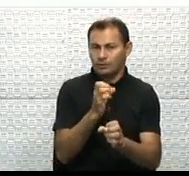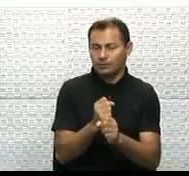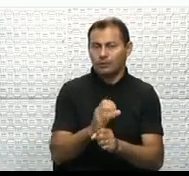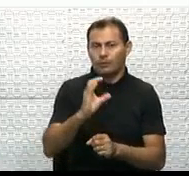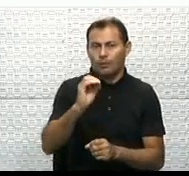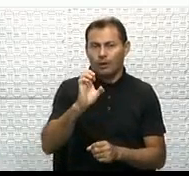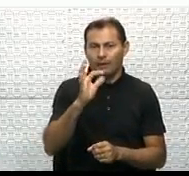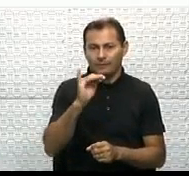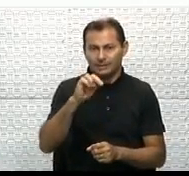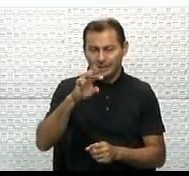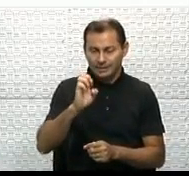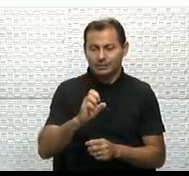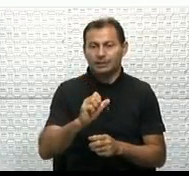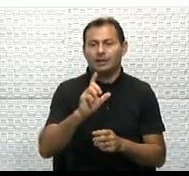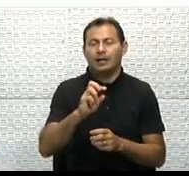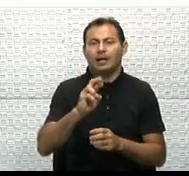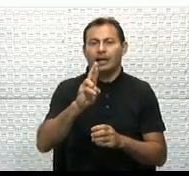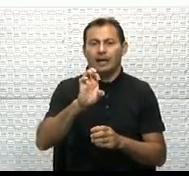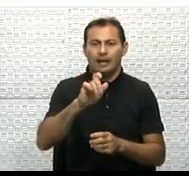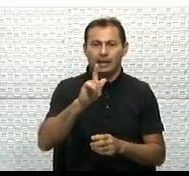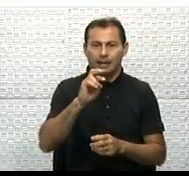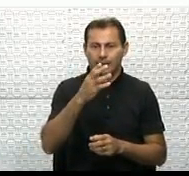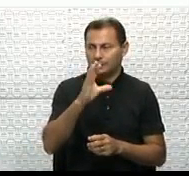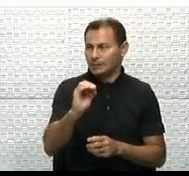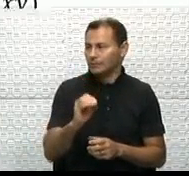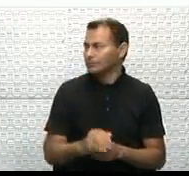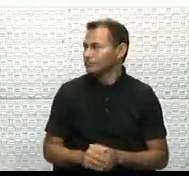os coeficientes de regressão.